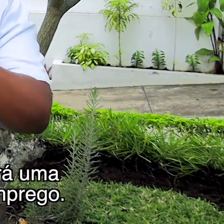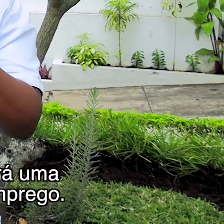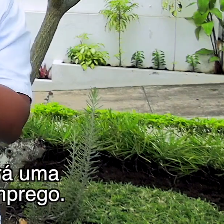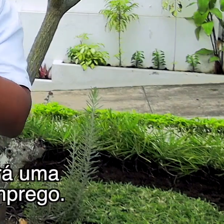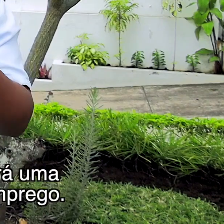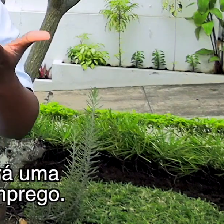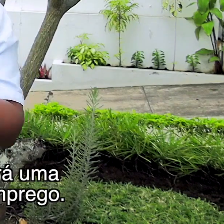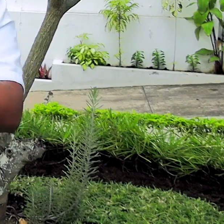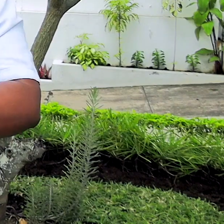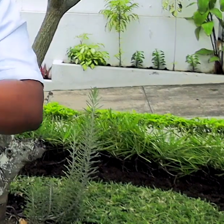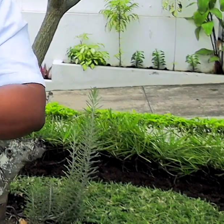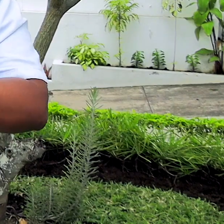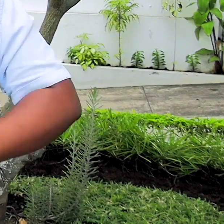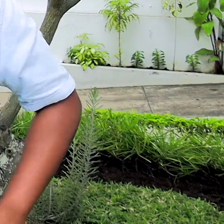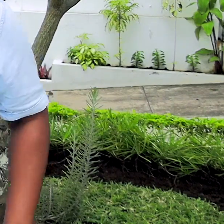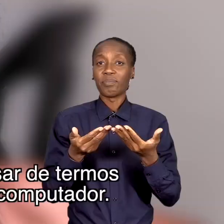de procurar emprego.